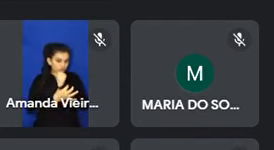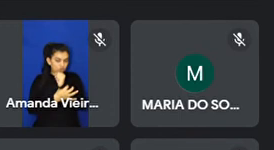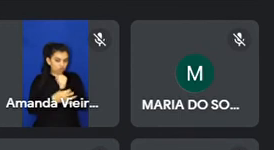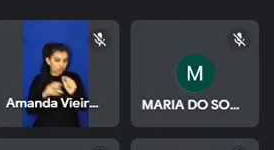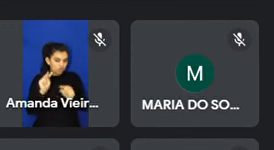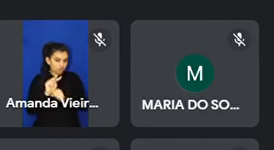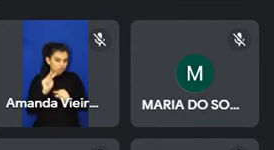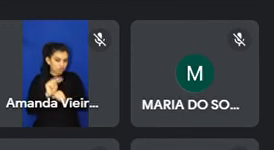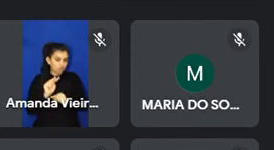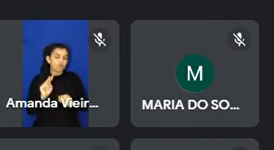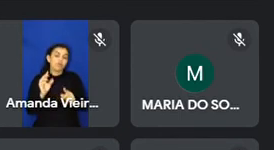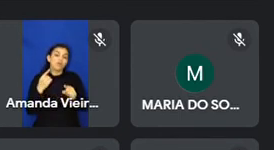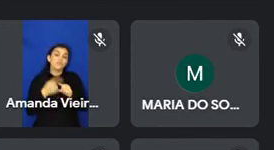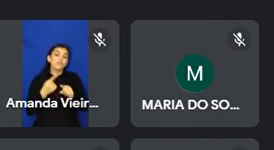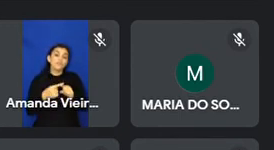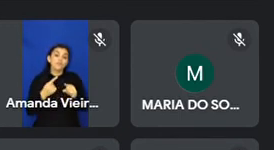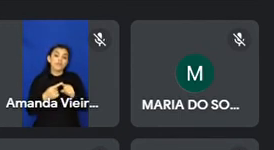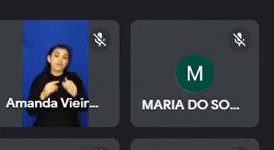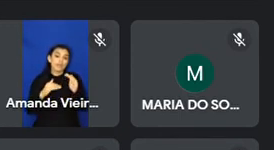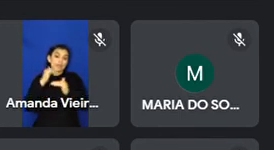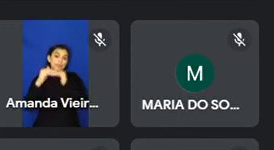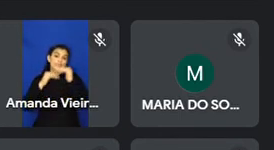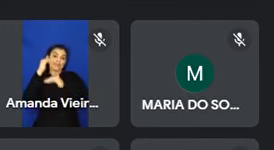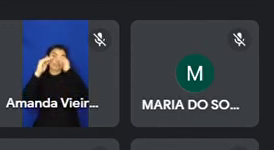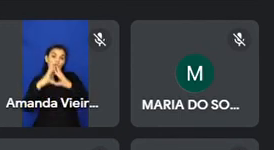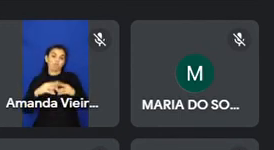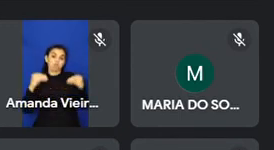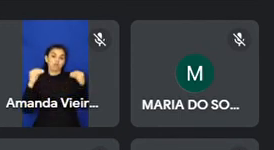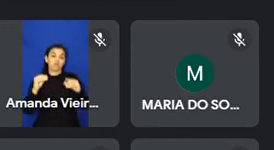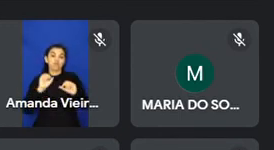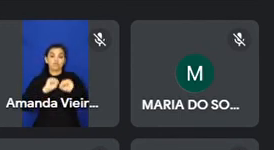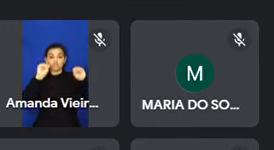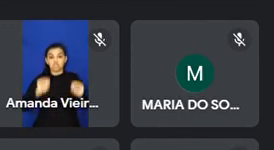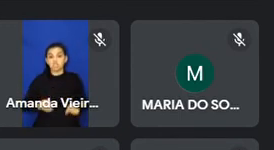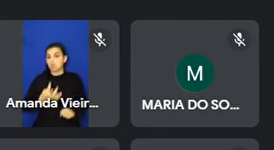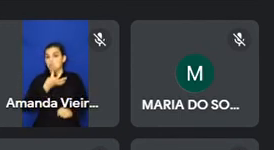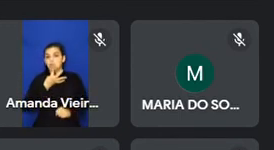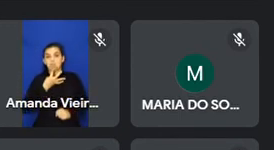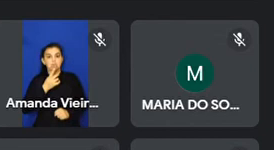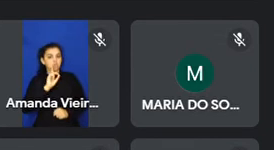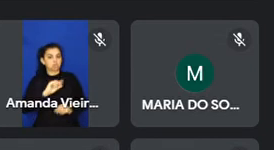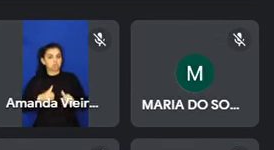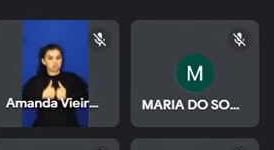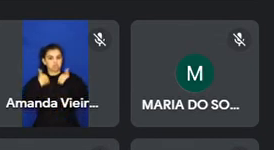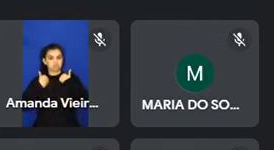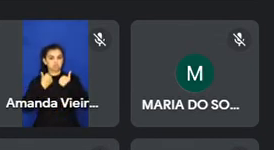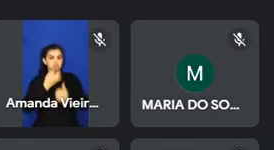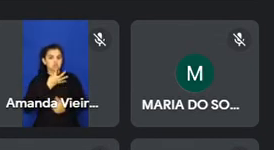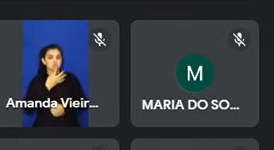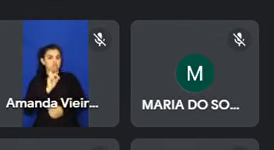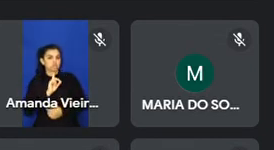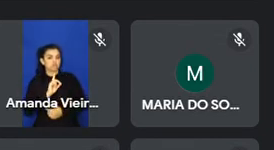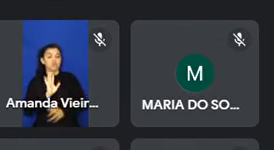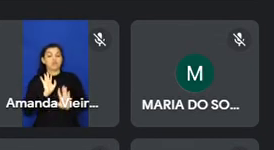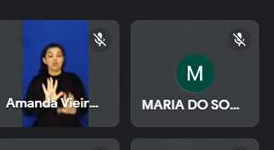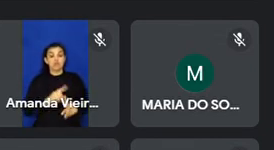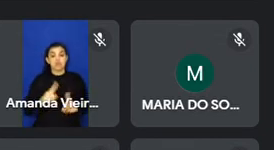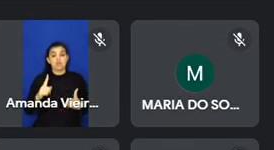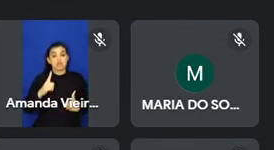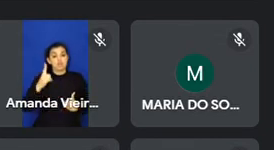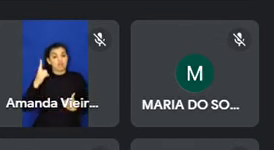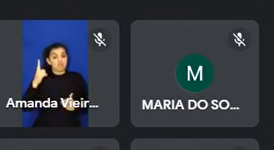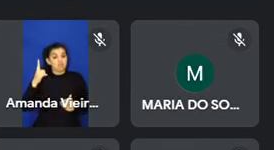no processo de inativação, então meu sistema imune nem conhece. E essa ação seria bem mais rápida se eu já agisse direto naquela